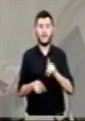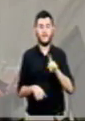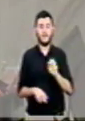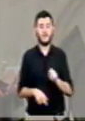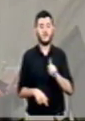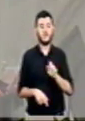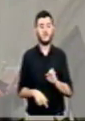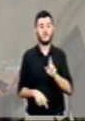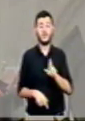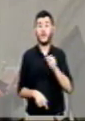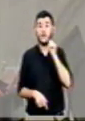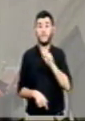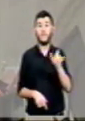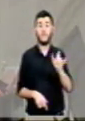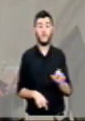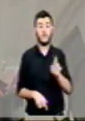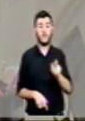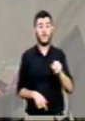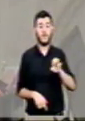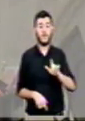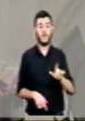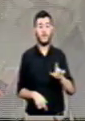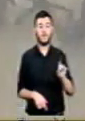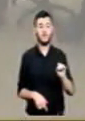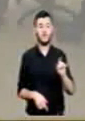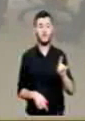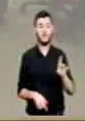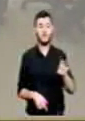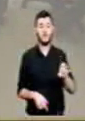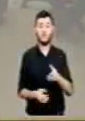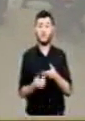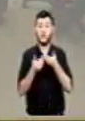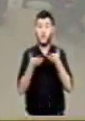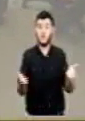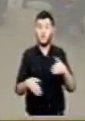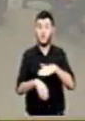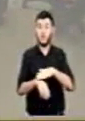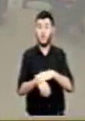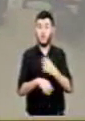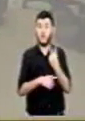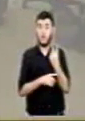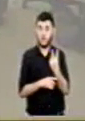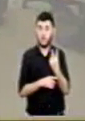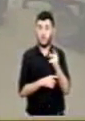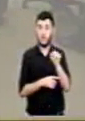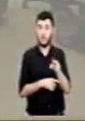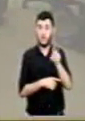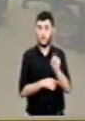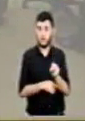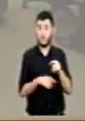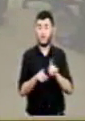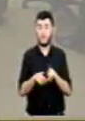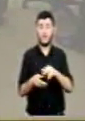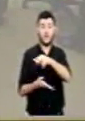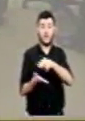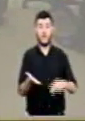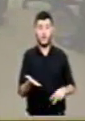Raquel Elias Ferreira Dodge. Abriu-se a sessão às 14h50, sendo lida e aprovada a ata da sessão